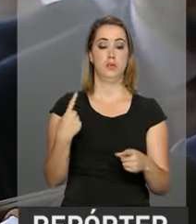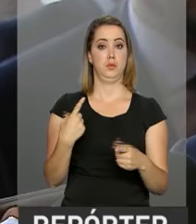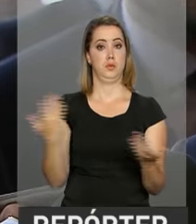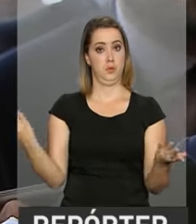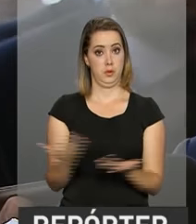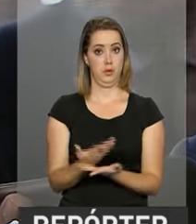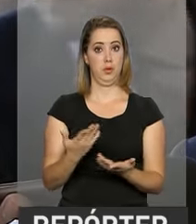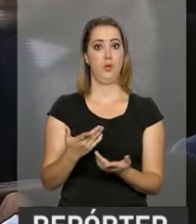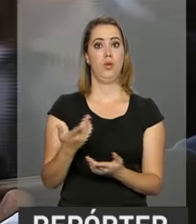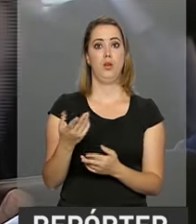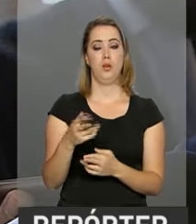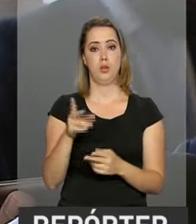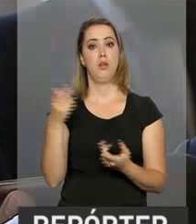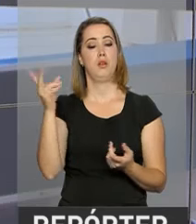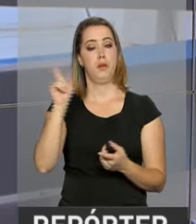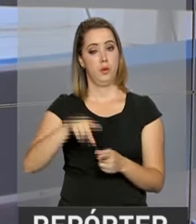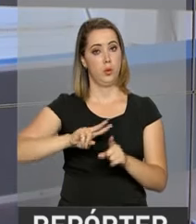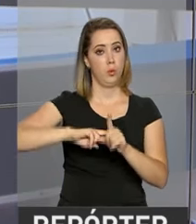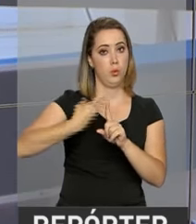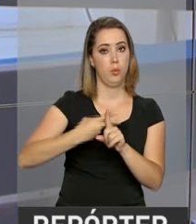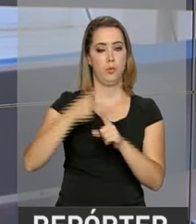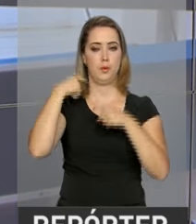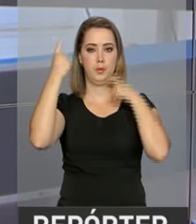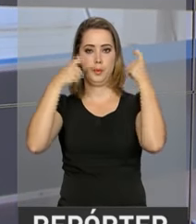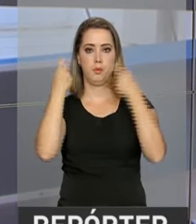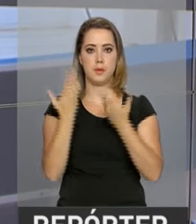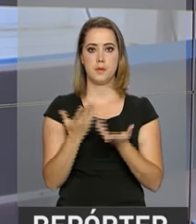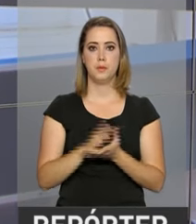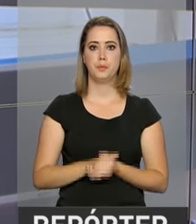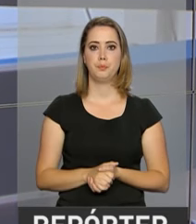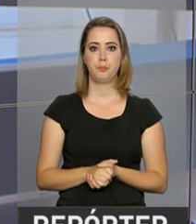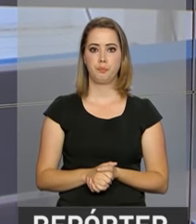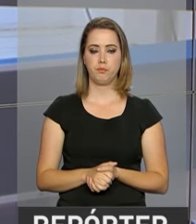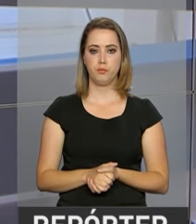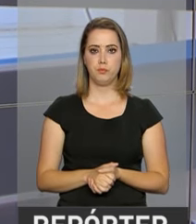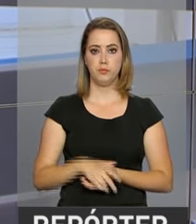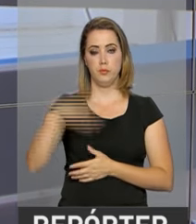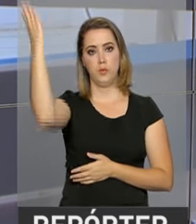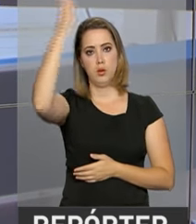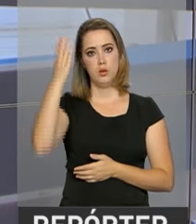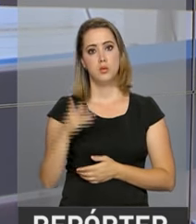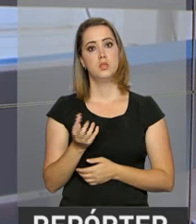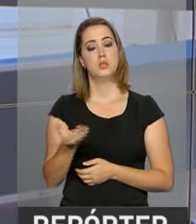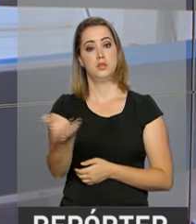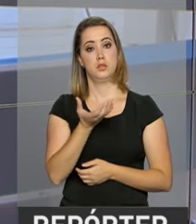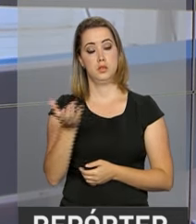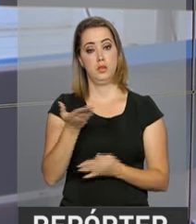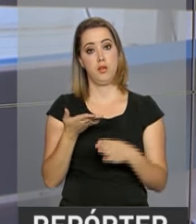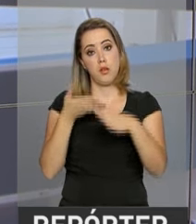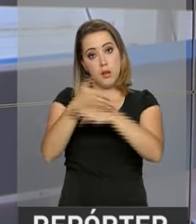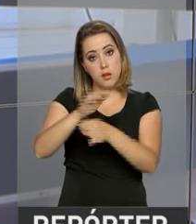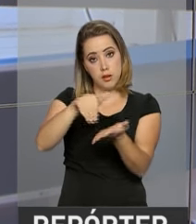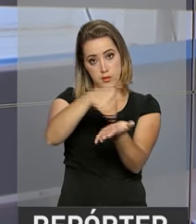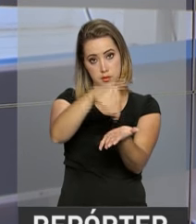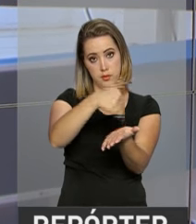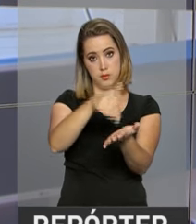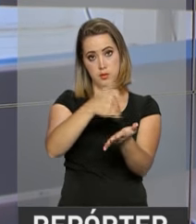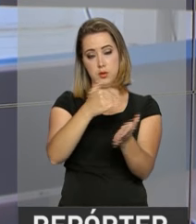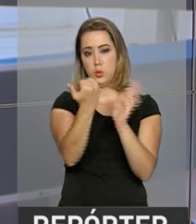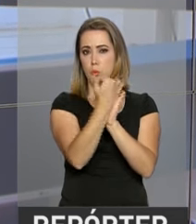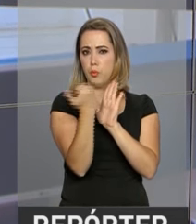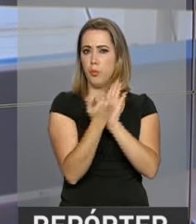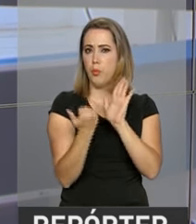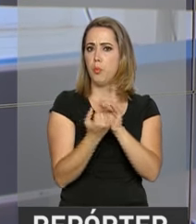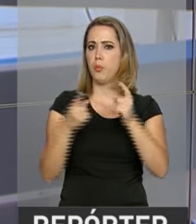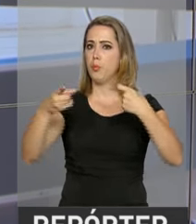questão, a importância para o Brasil. E os brasileiros interessados em participar do Mais Médicos podem se